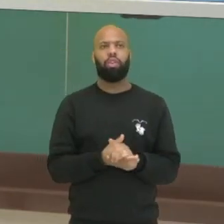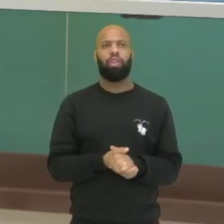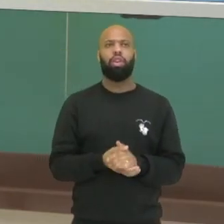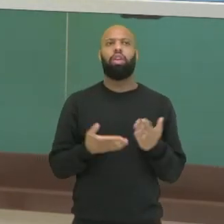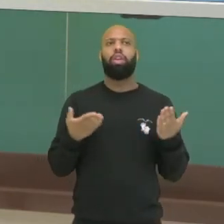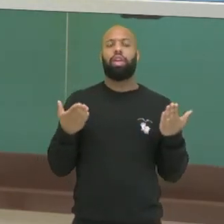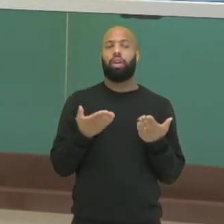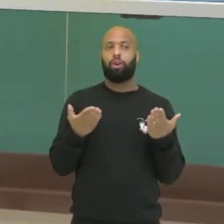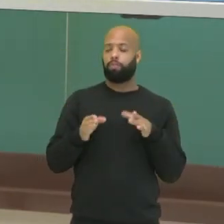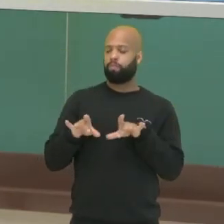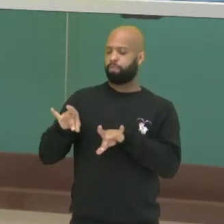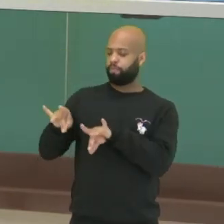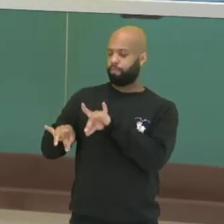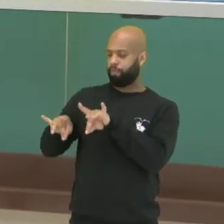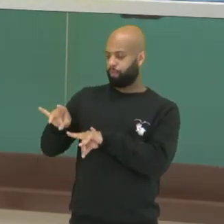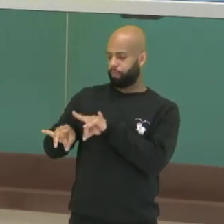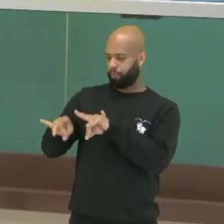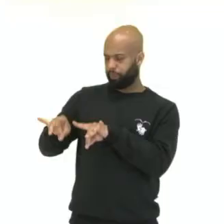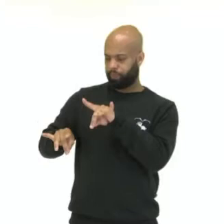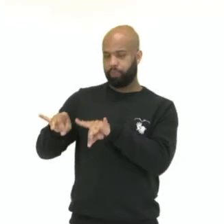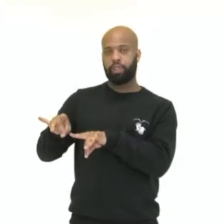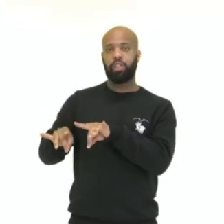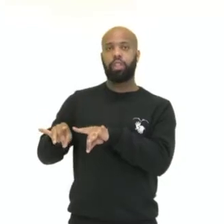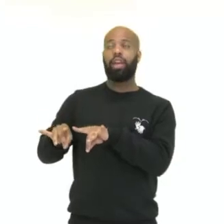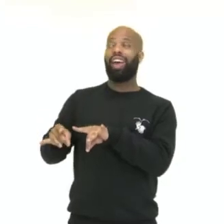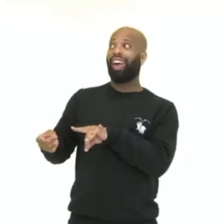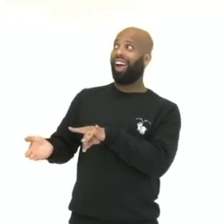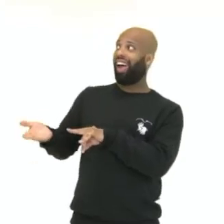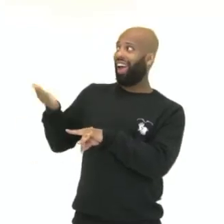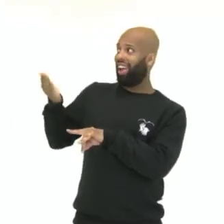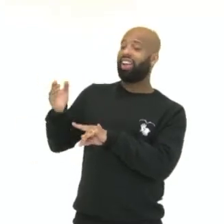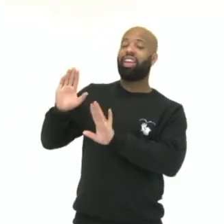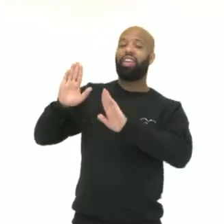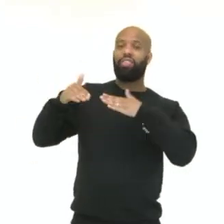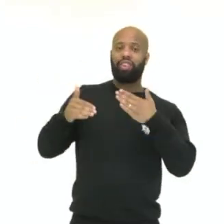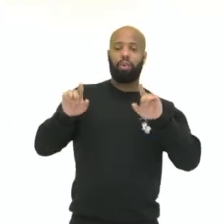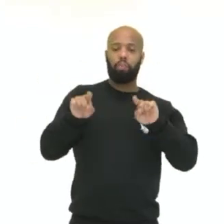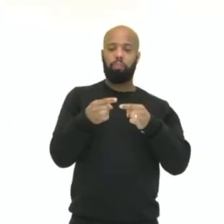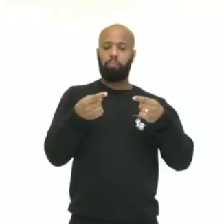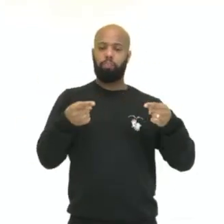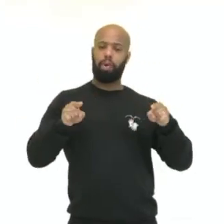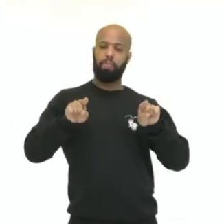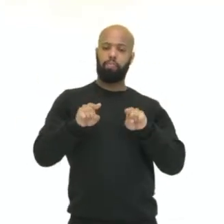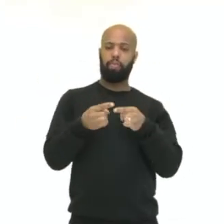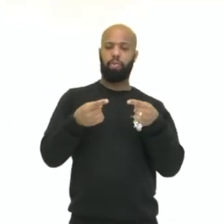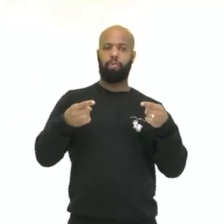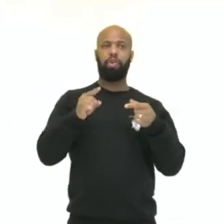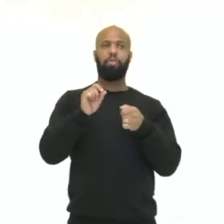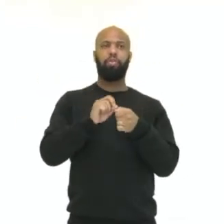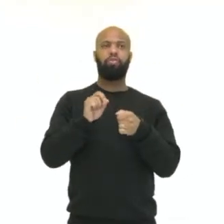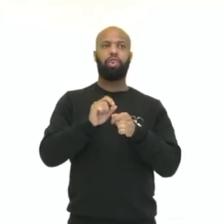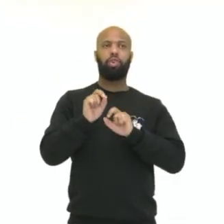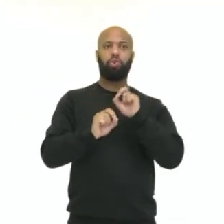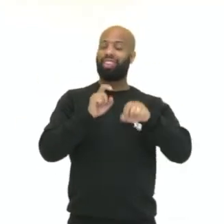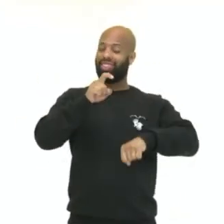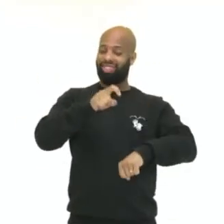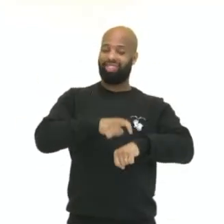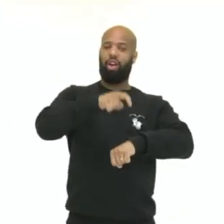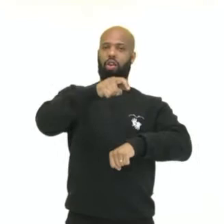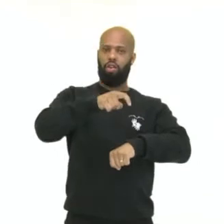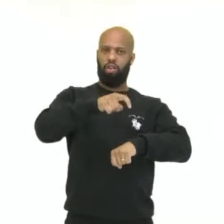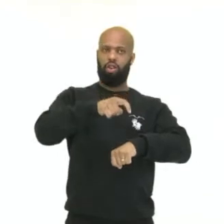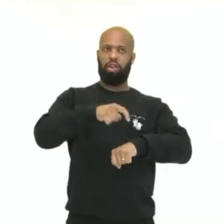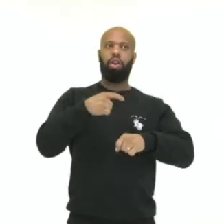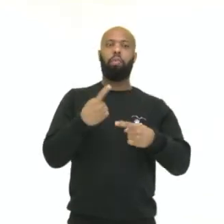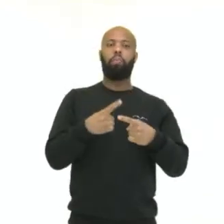Falando de teatro, no teatro a sonoplastia é feita ao vivo, enquanto